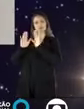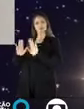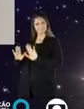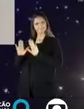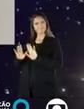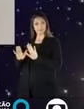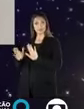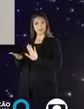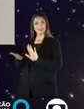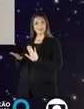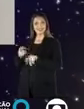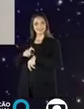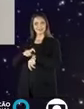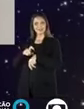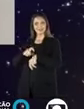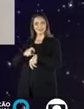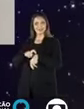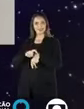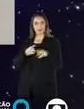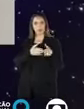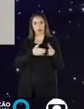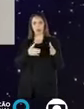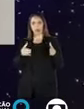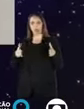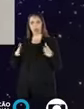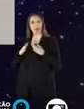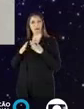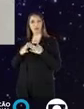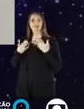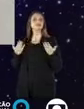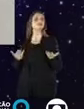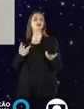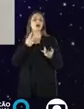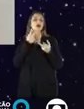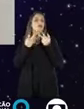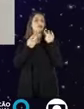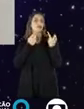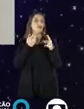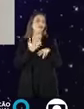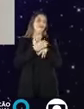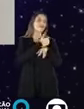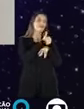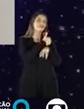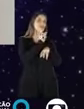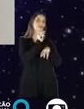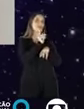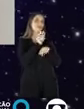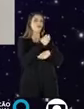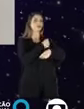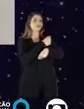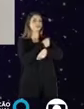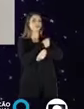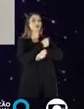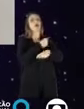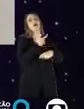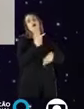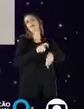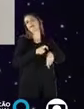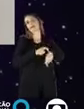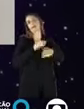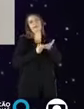casa e uma das grandes justificativas que se tinha para não cozinhar era a falta de